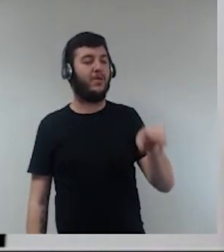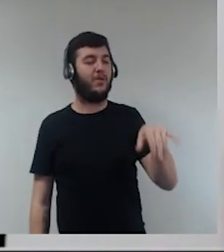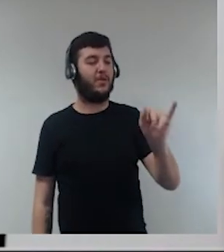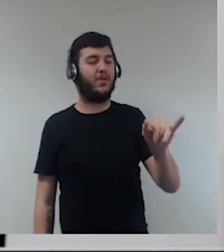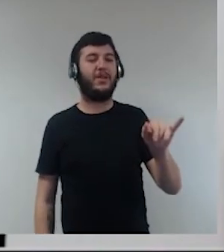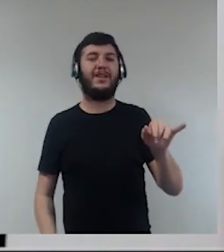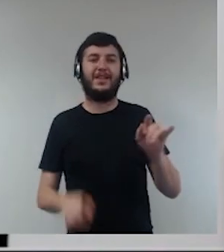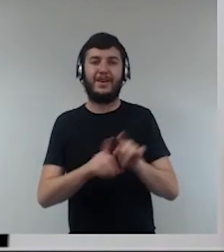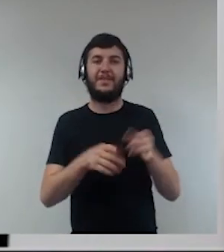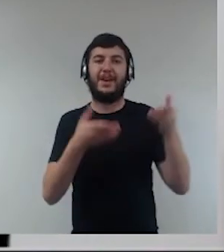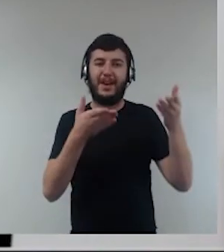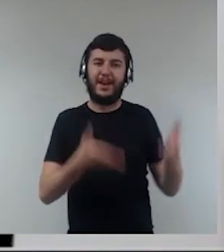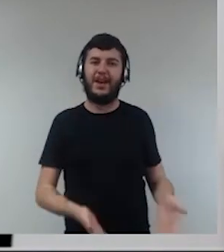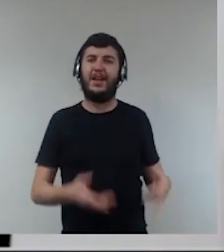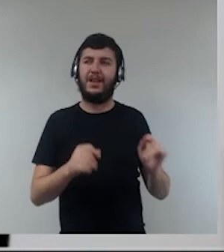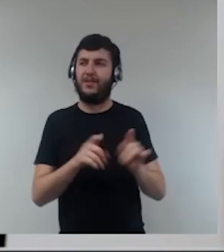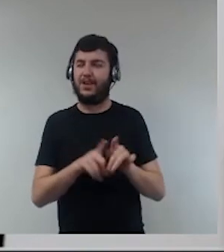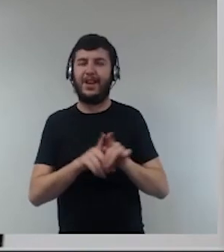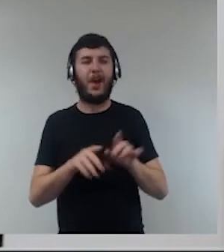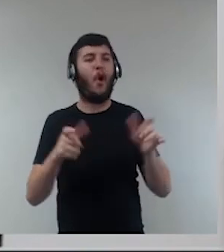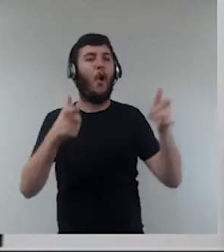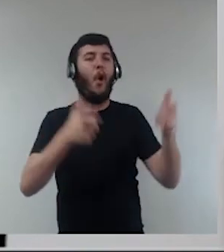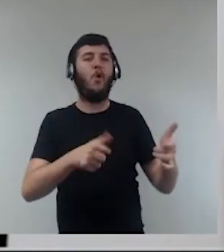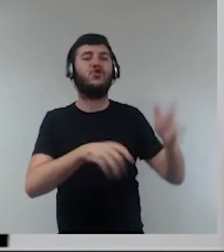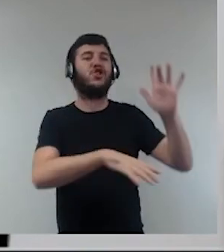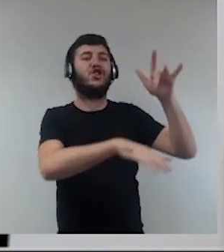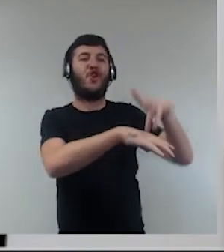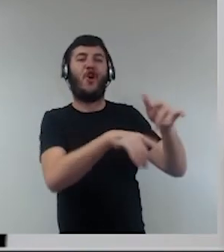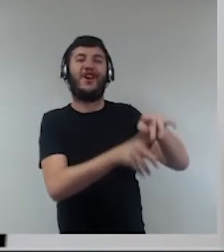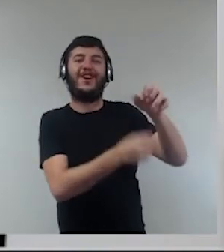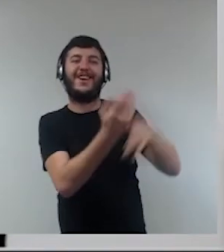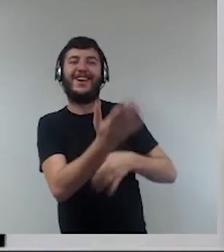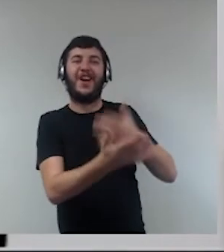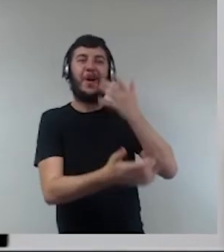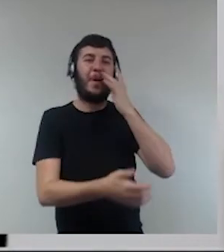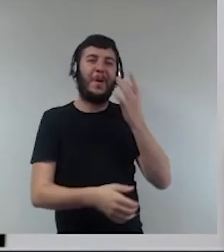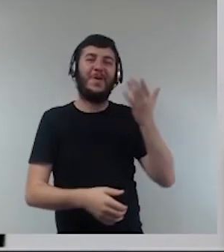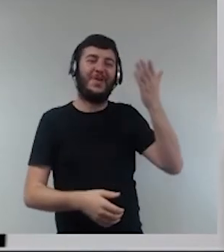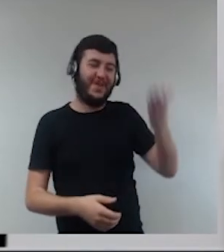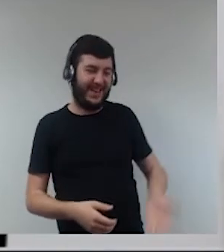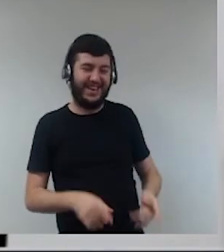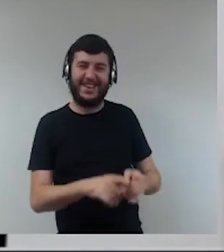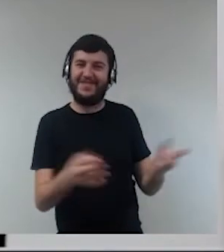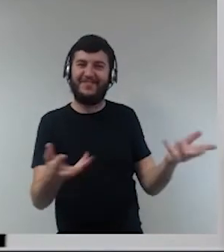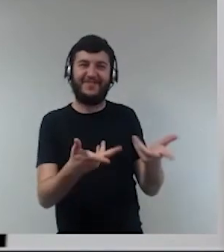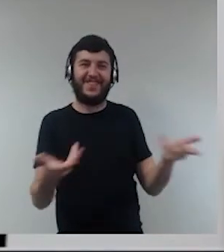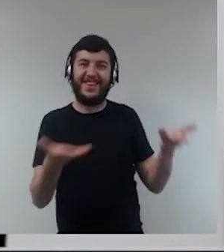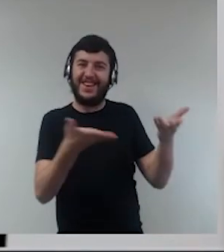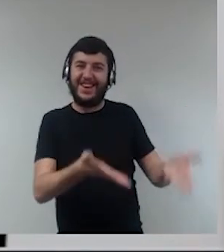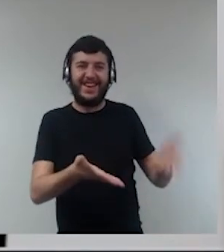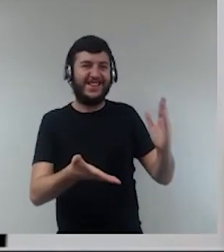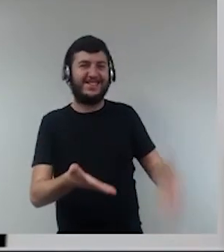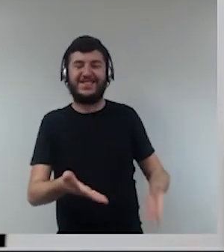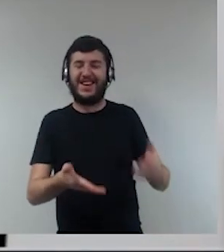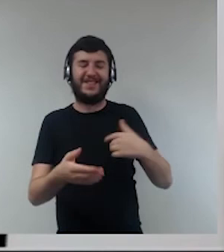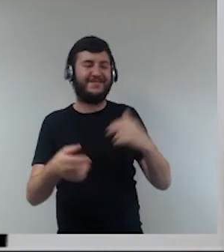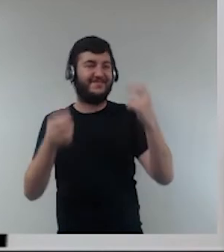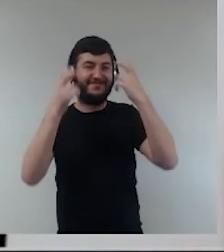Ele realmente é recheado de ideias maravilhosas. Você está de parabéns aí, querido amigo. Você realmente é mais um